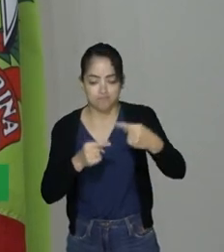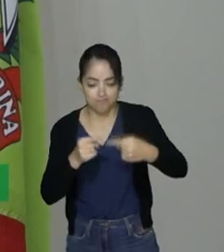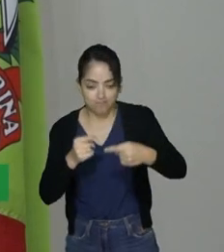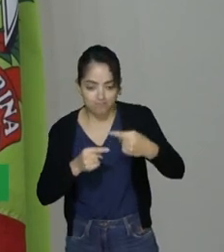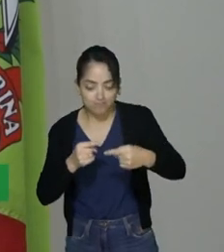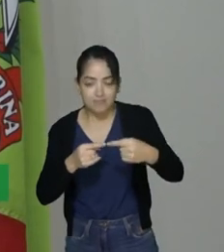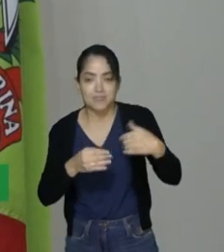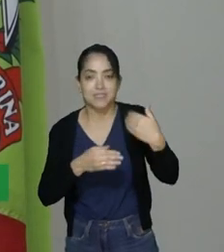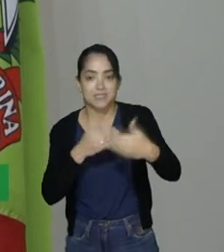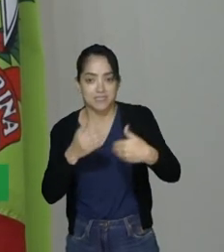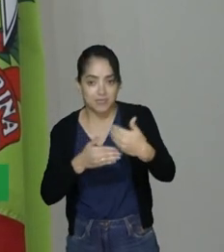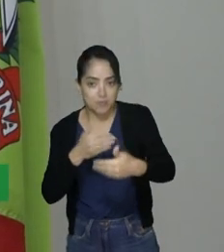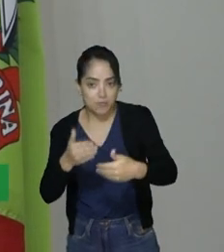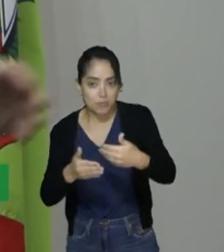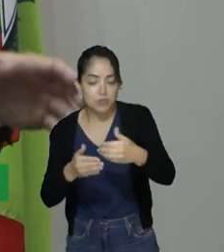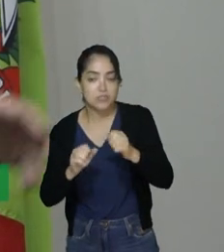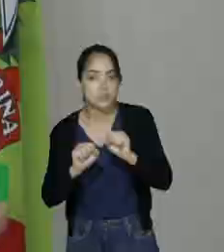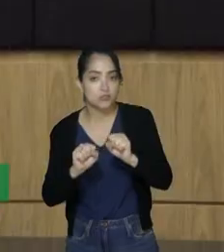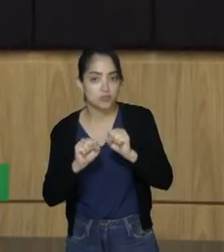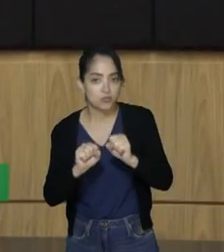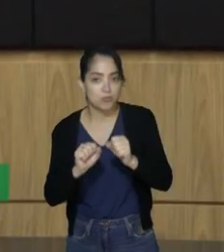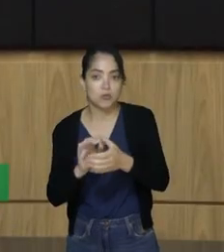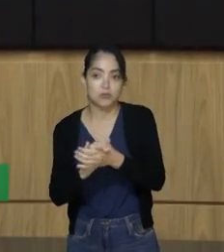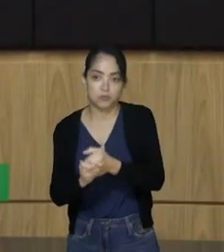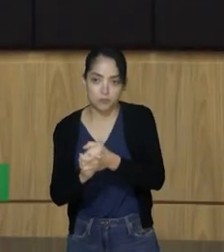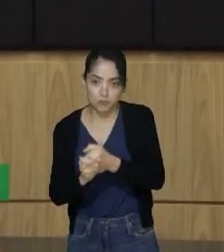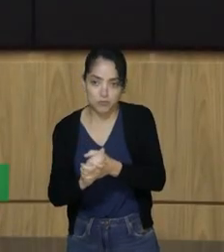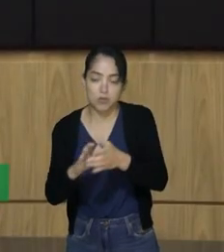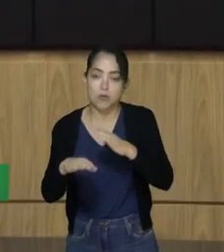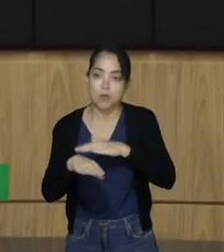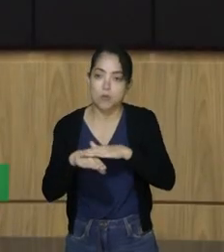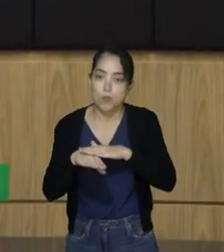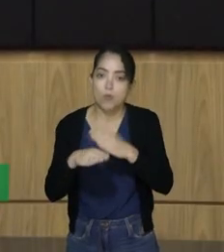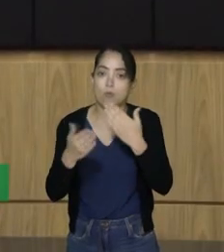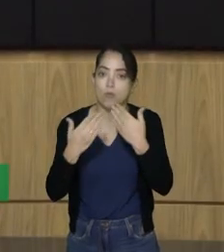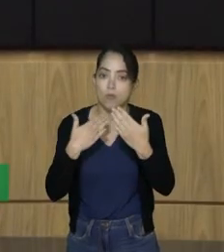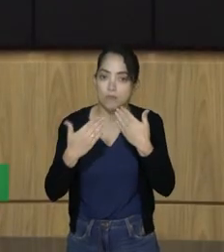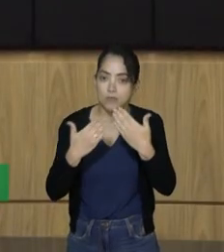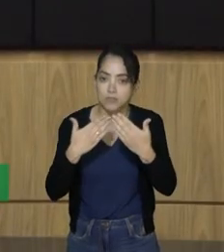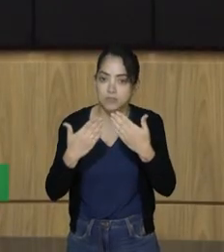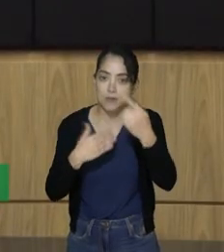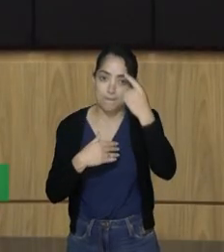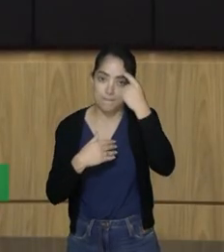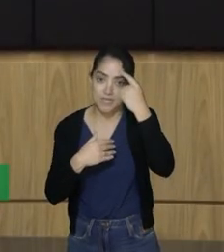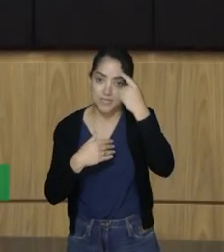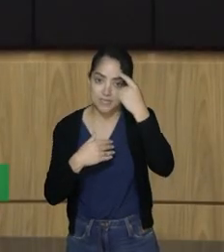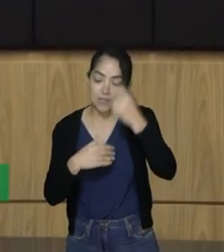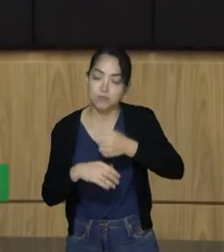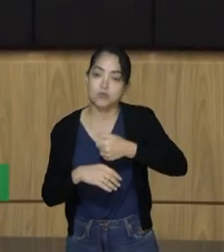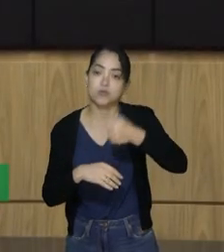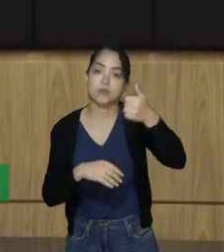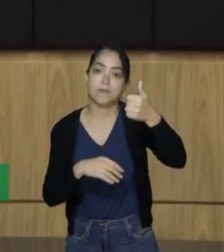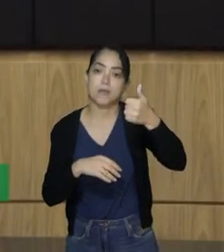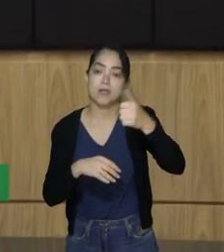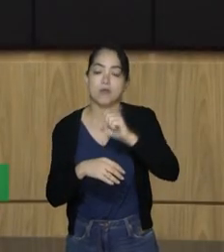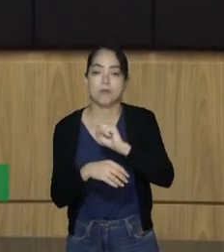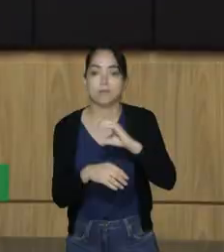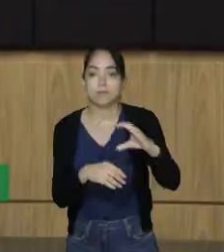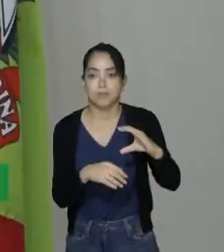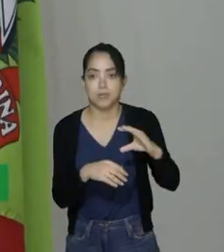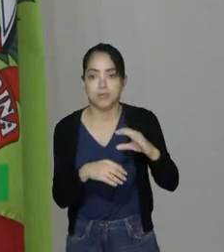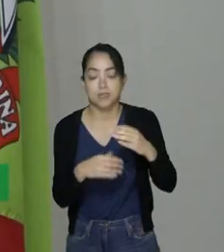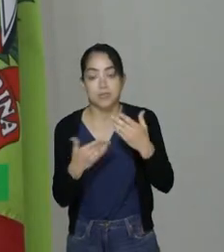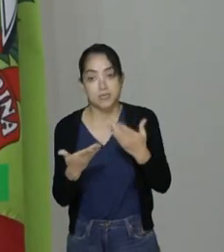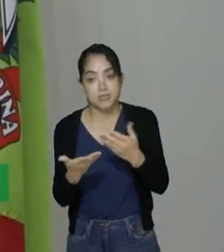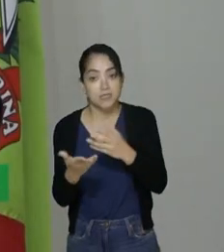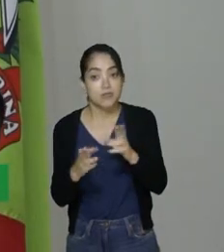depois nós possamos nos cumprimentar, conversarmos e pensar no melhor para Santa Catarina. E espero que